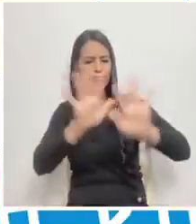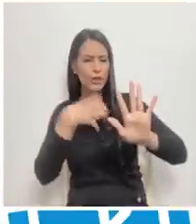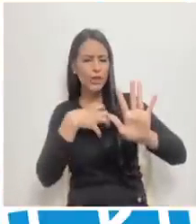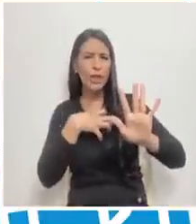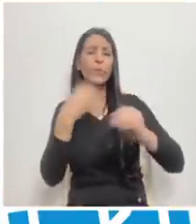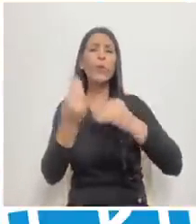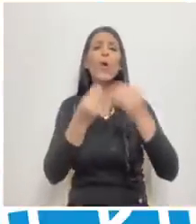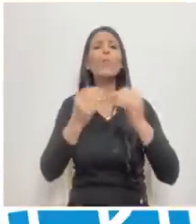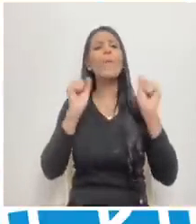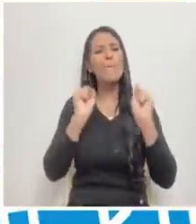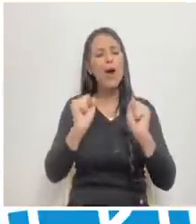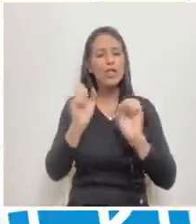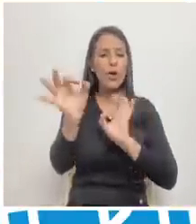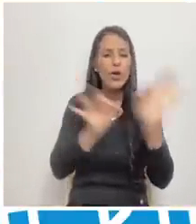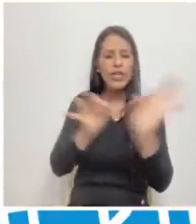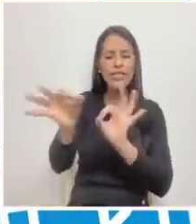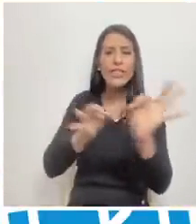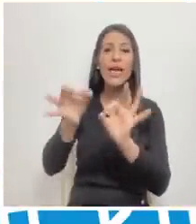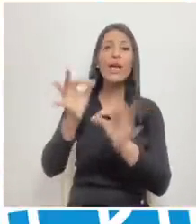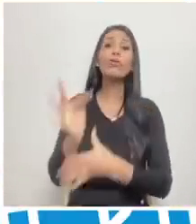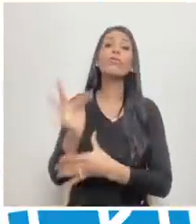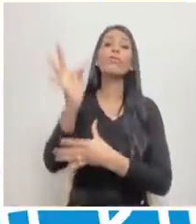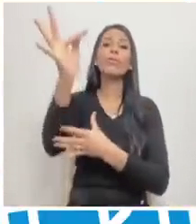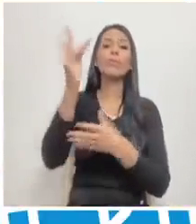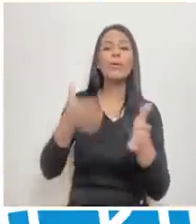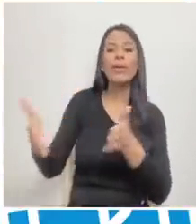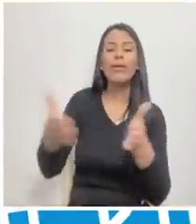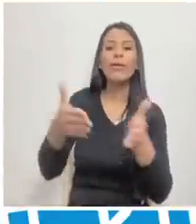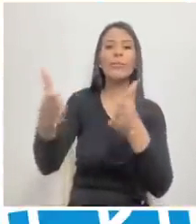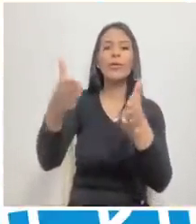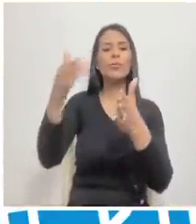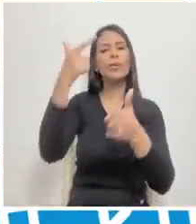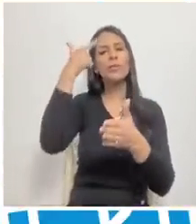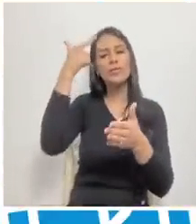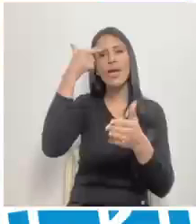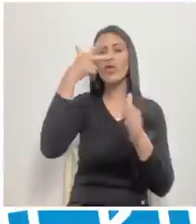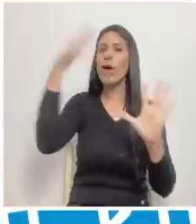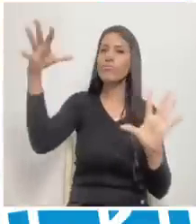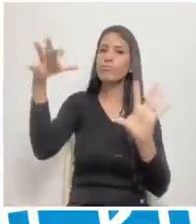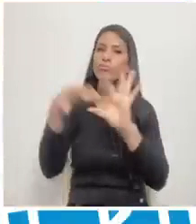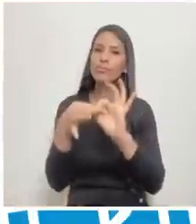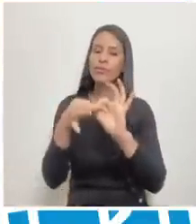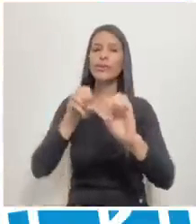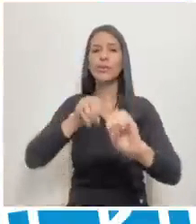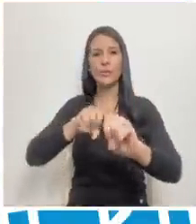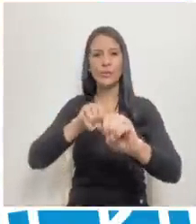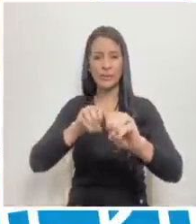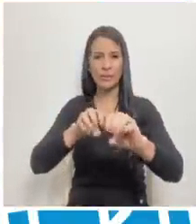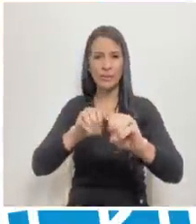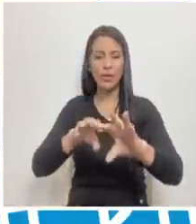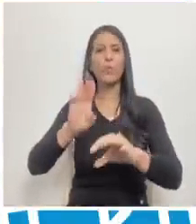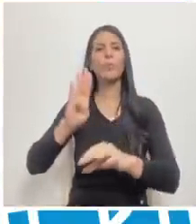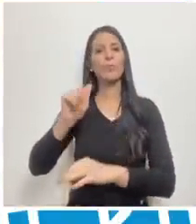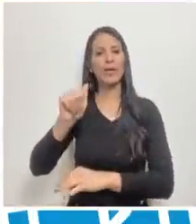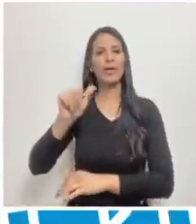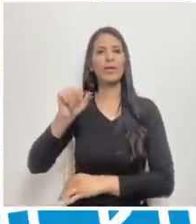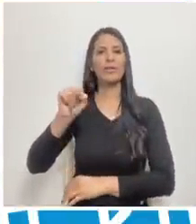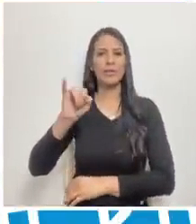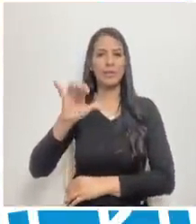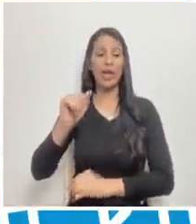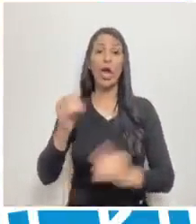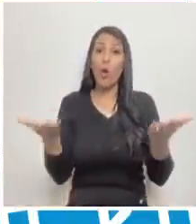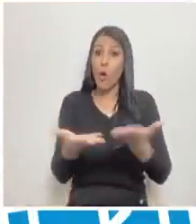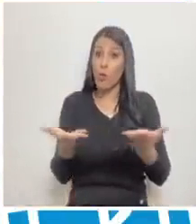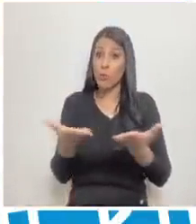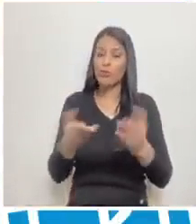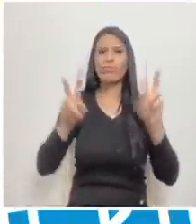sistema integrado de avaliações da educação básica. No seminário de hoje, a gente está discutindo especificamente o SAEB. O